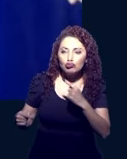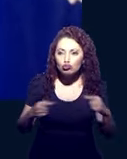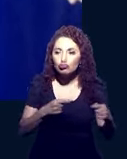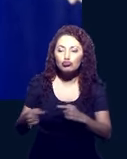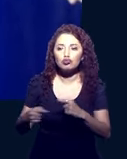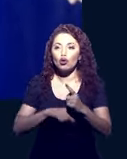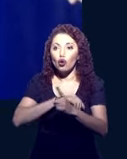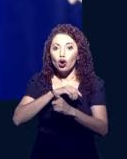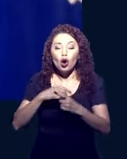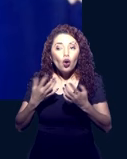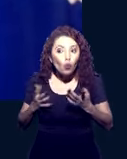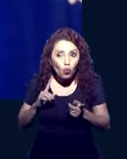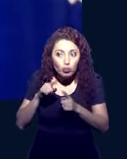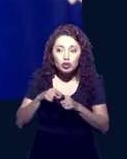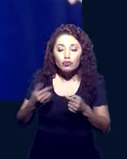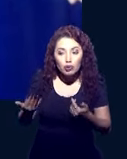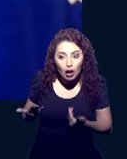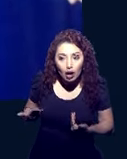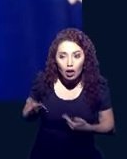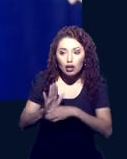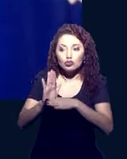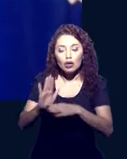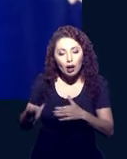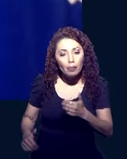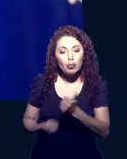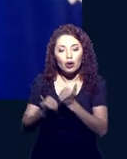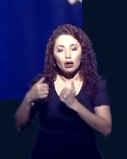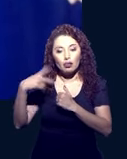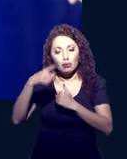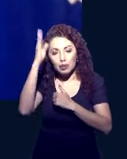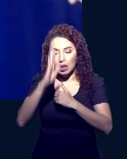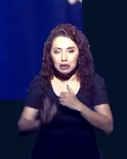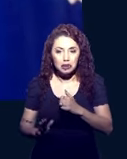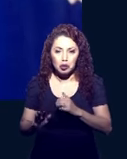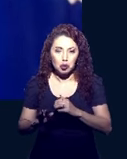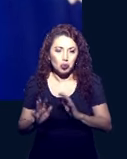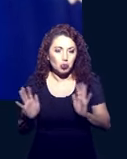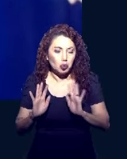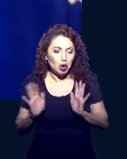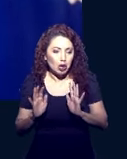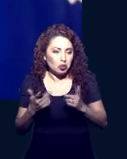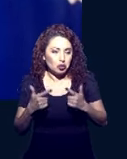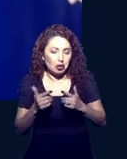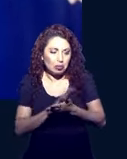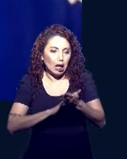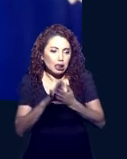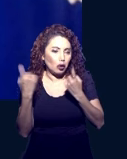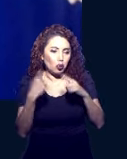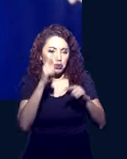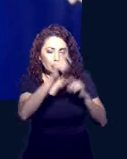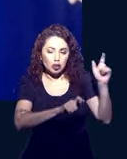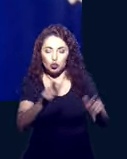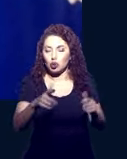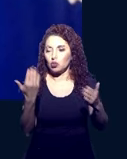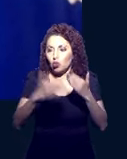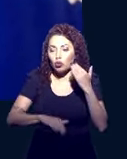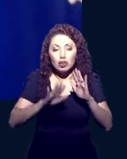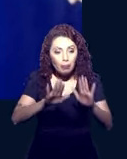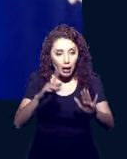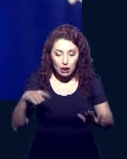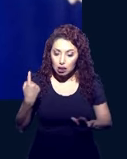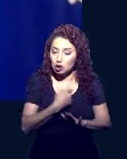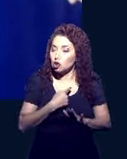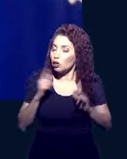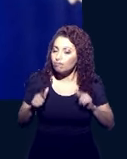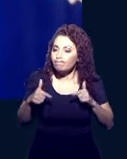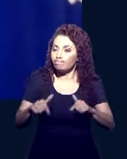para bem do Brasil não é nada contra aqueles que defendem a tese contrária governo ou não mas um posicionamento que é um posicionamento de defesa